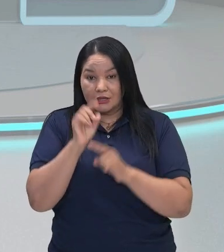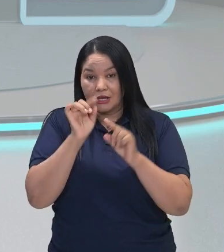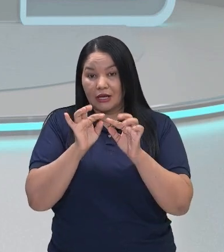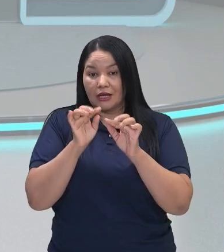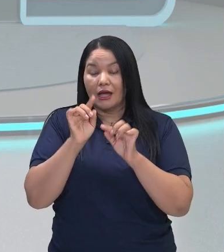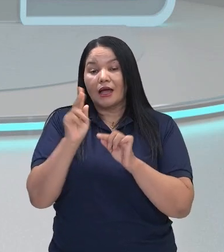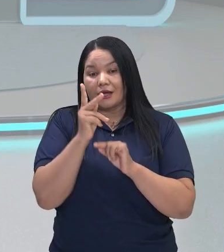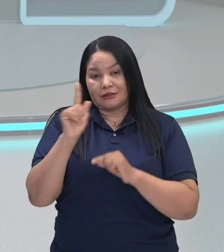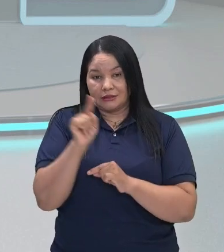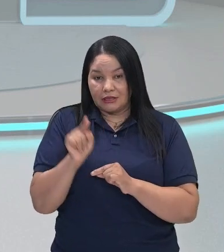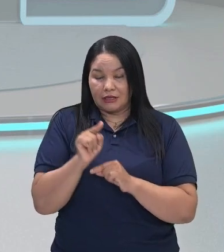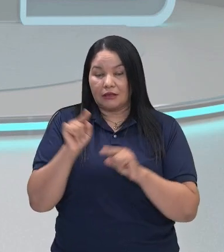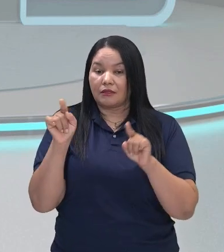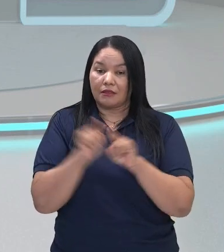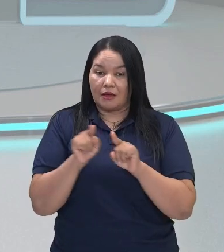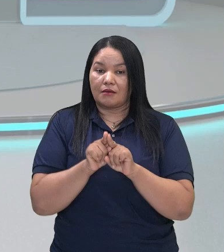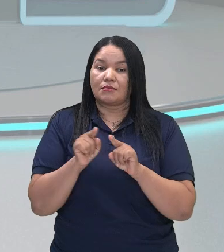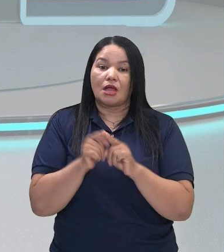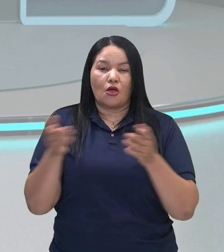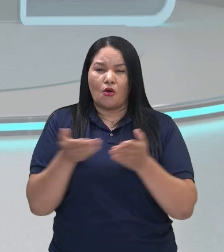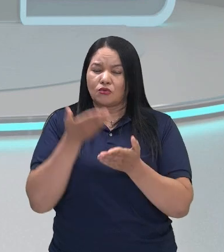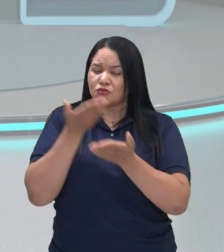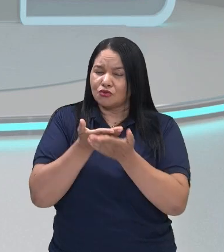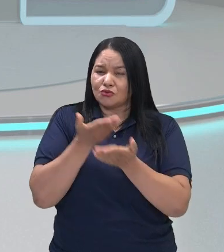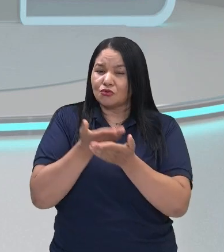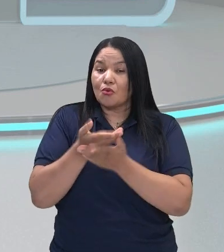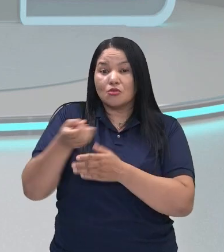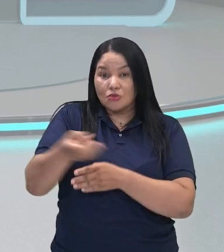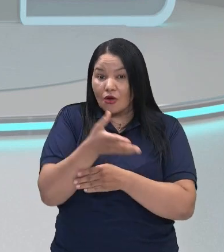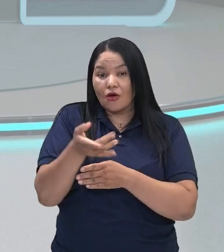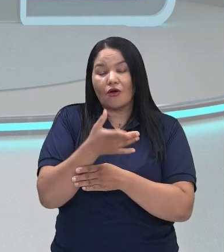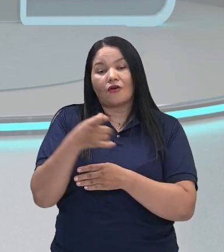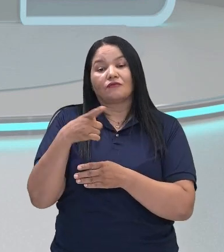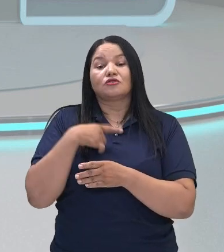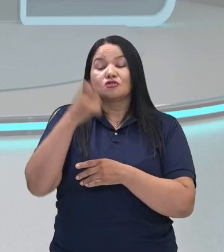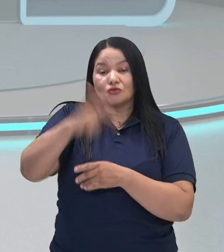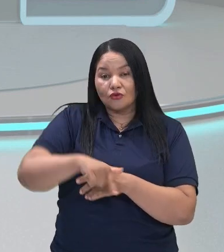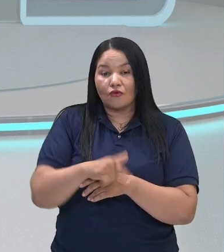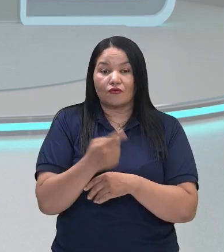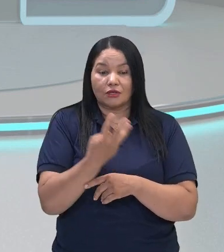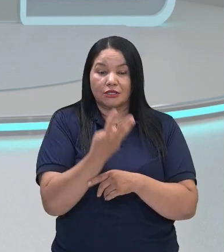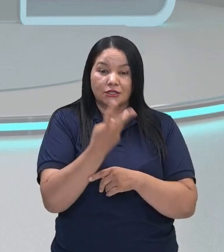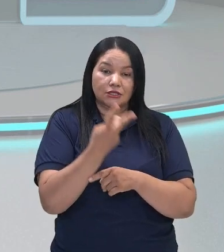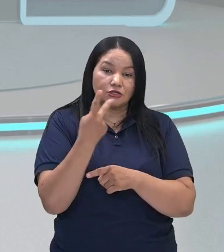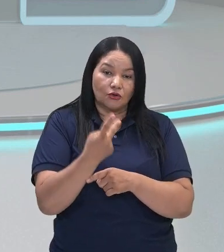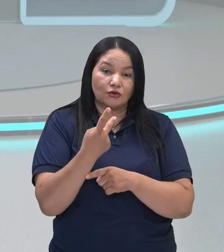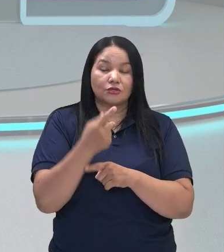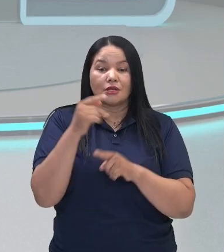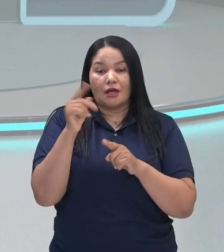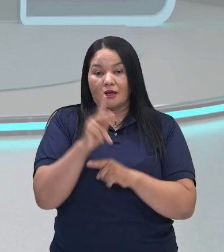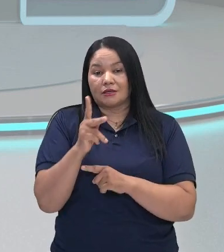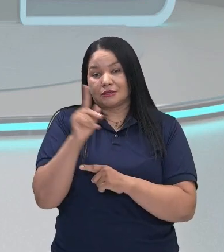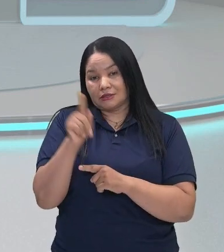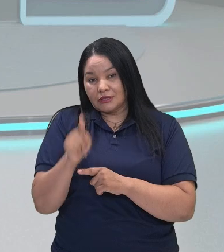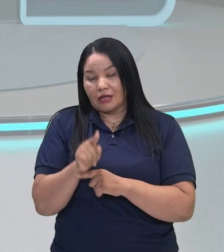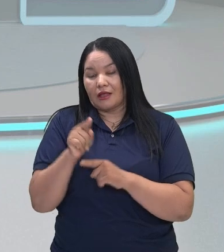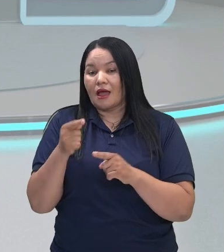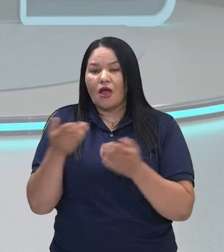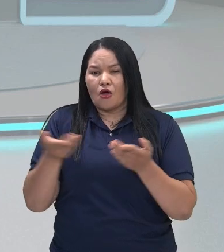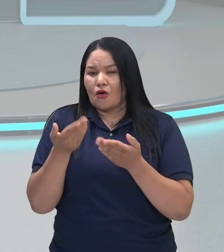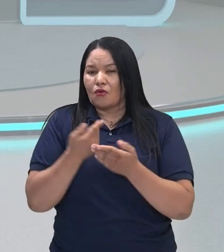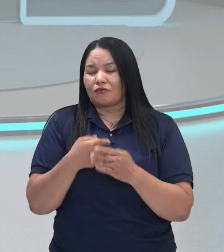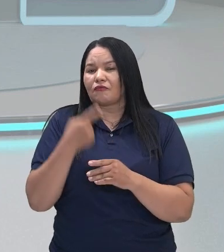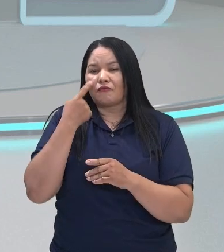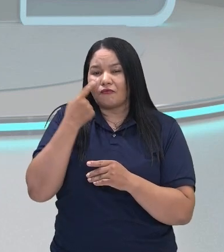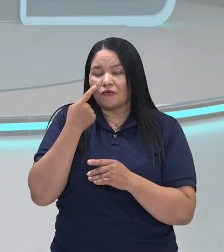com outros estudos, tá trazendo novamente a frequência de 432 Hz. E onde a gente consegue também ver